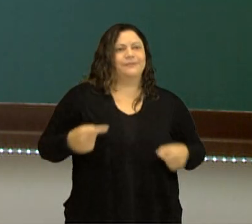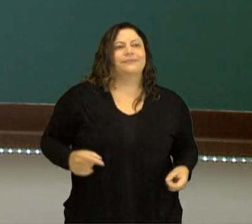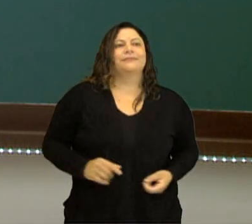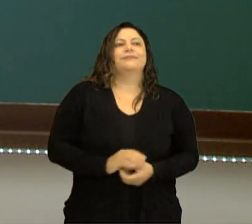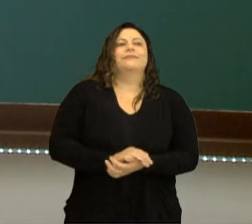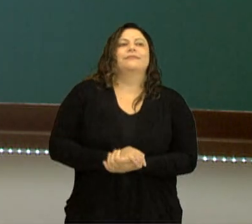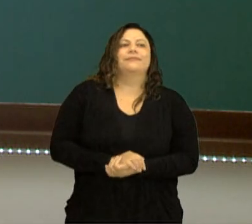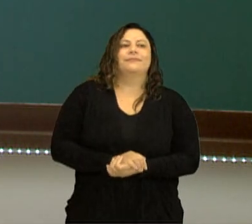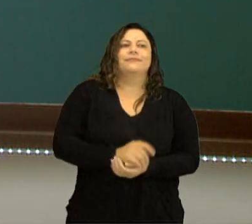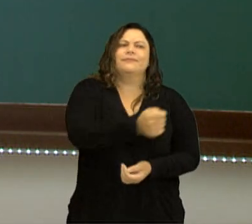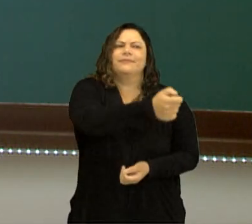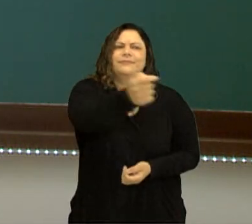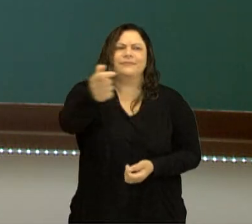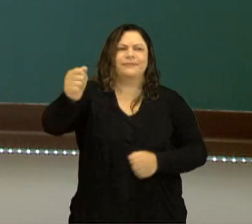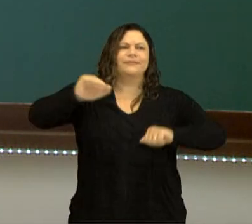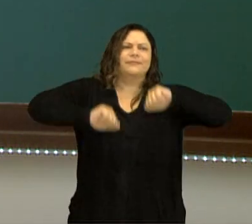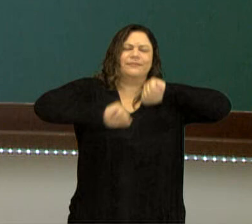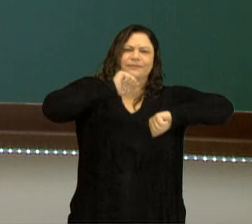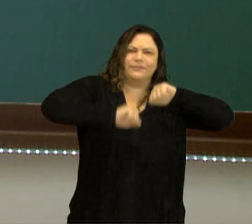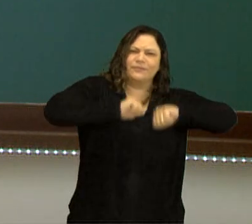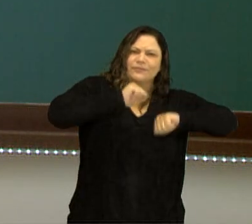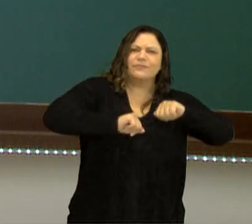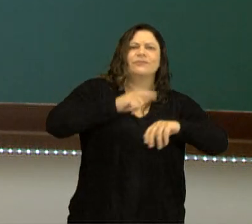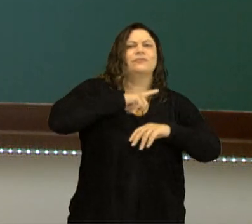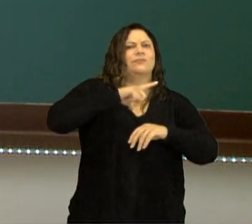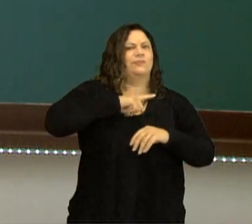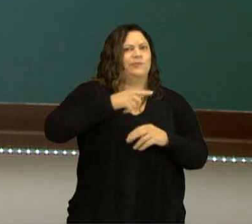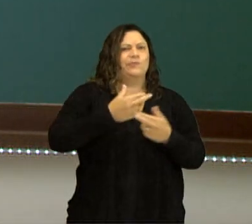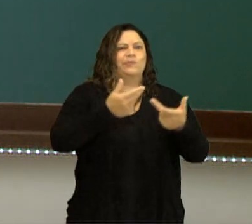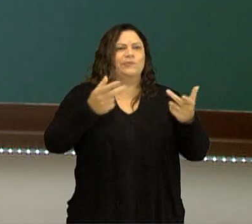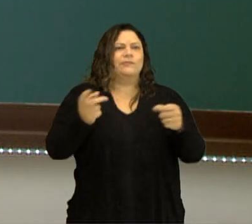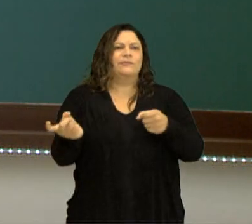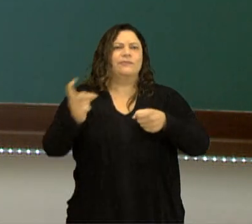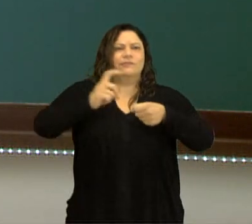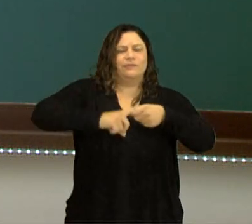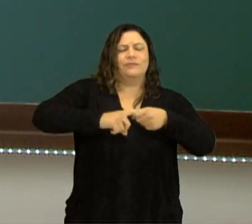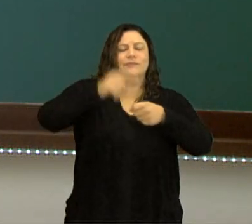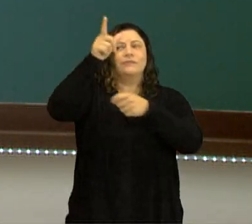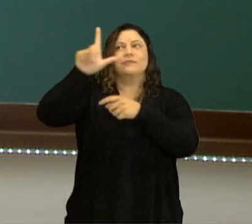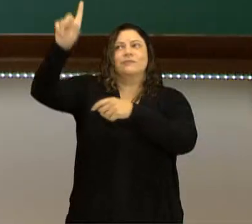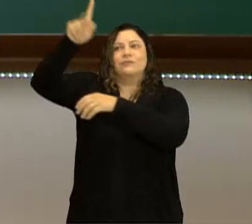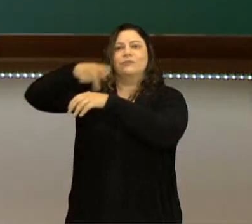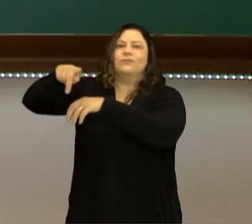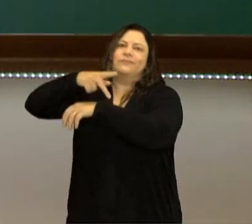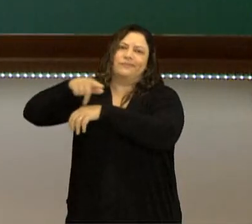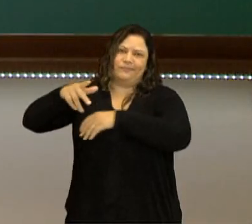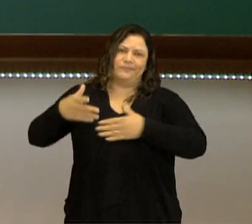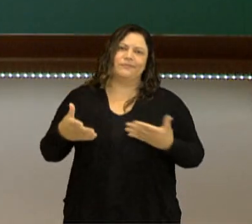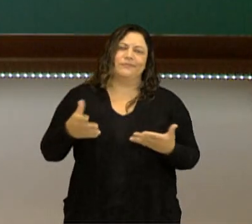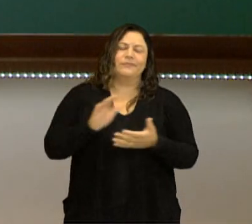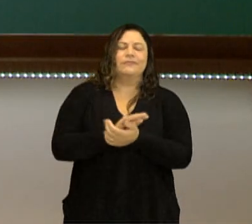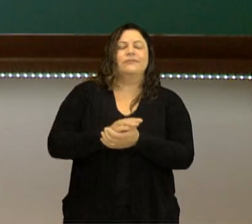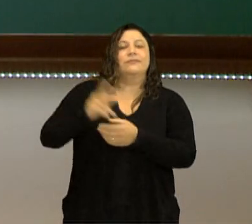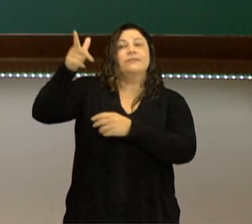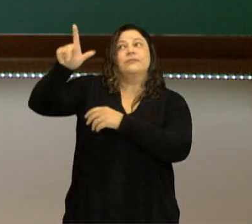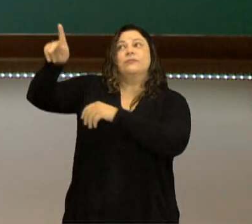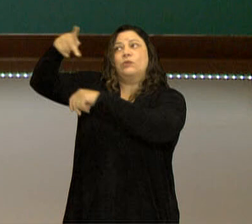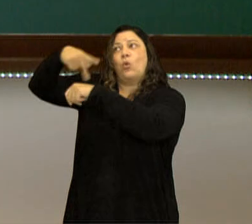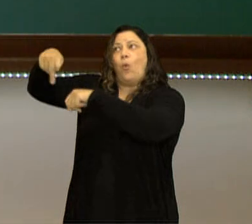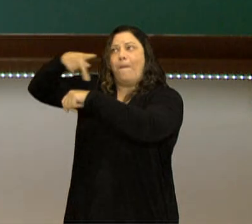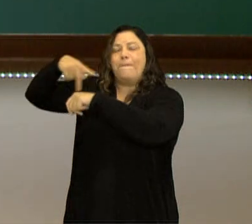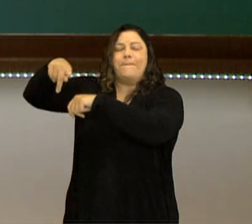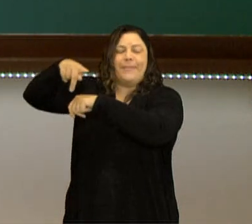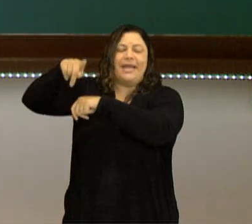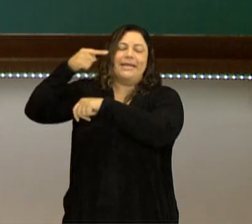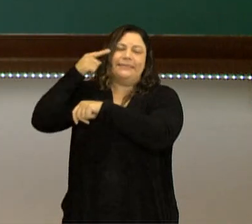As poucas indústrias que existiam, elas eram pertencentes aos estrangeiros. Então, os países